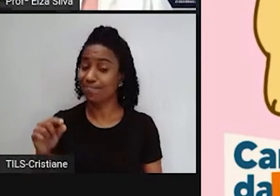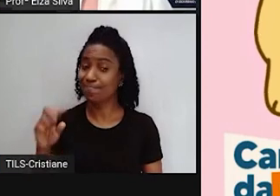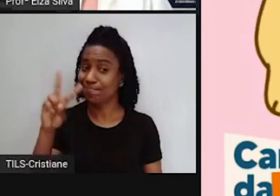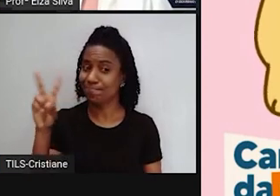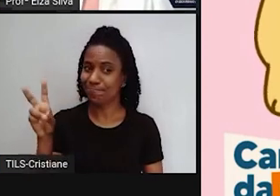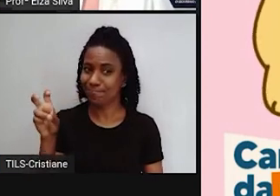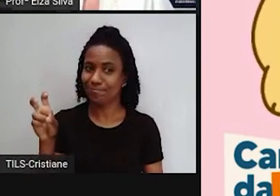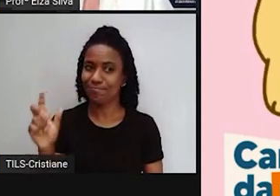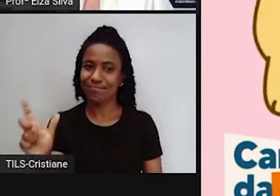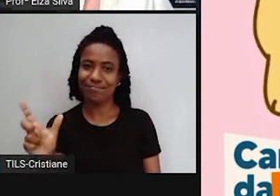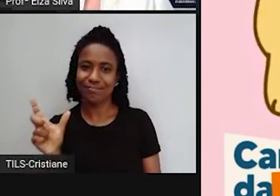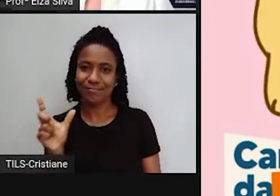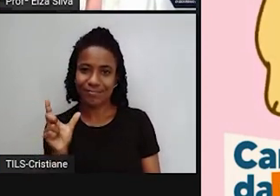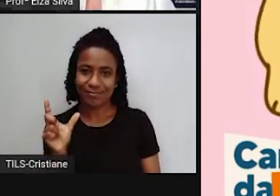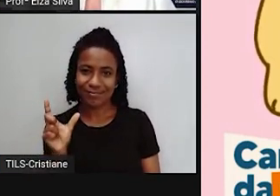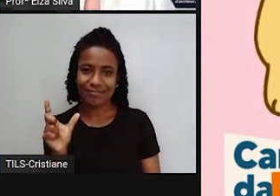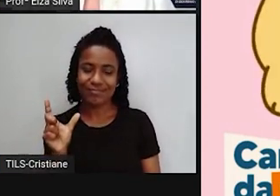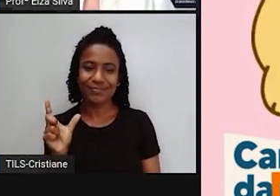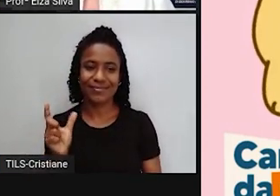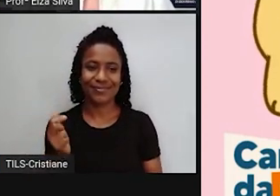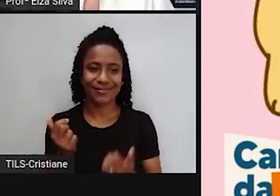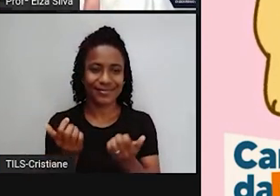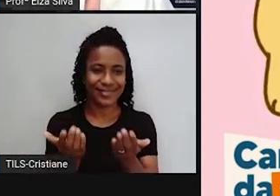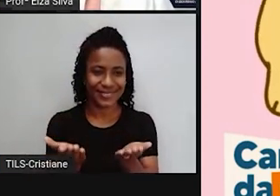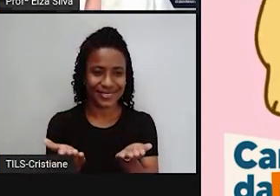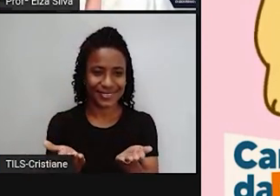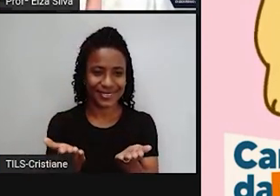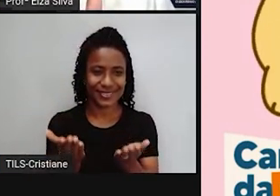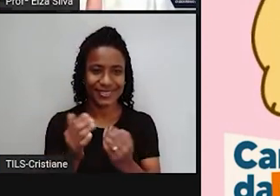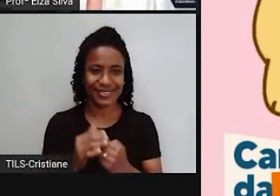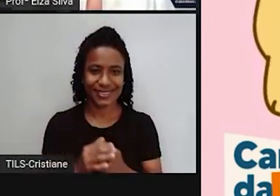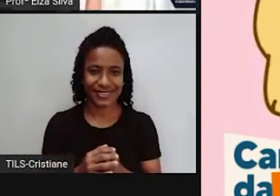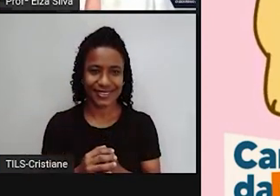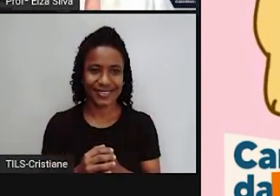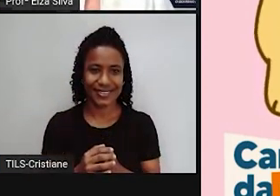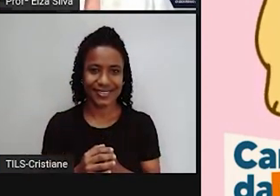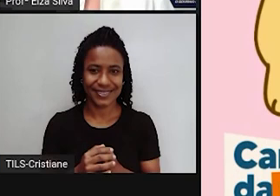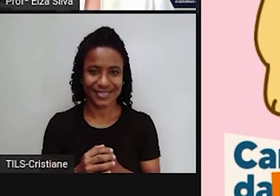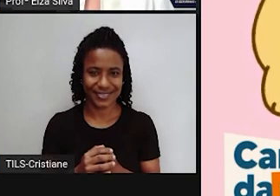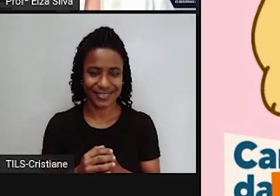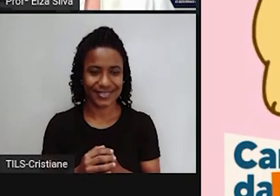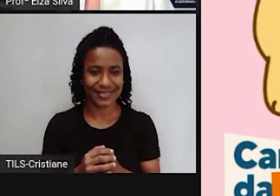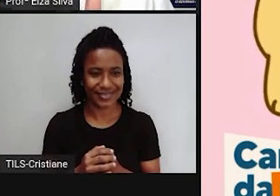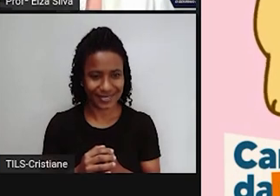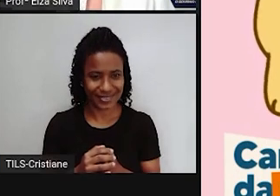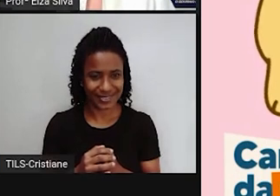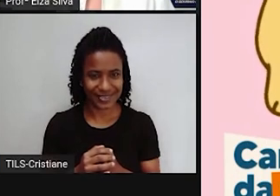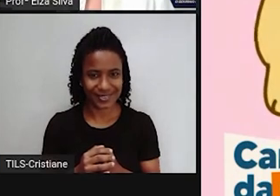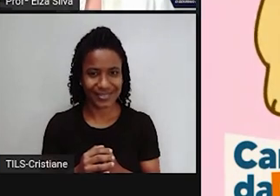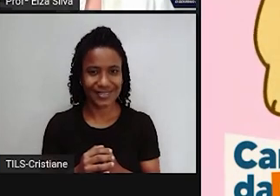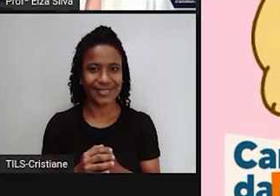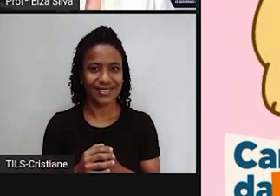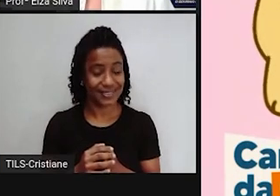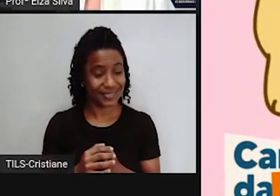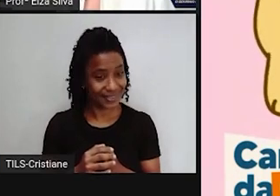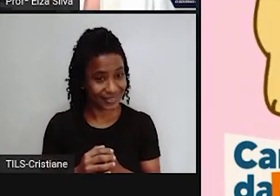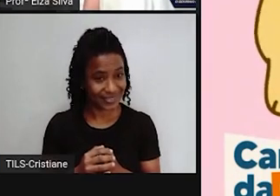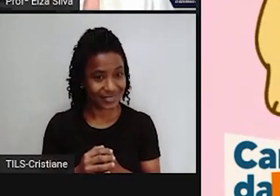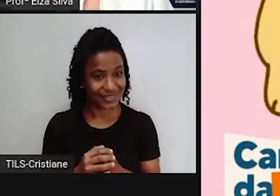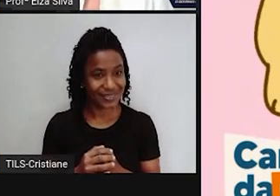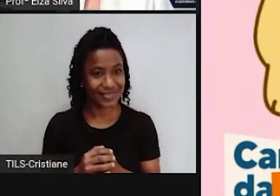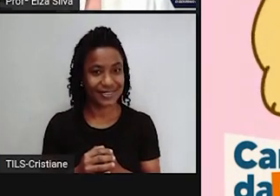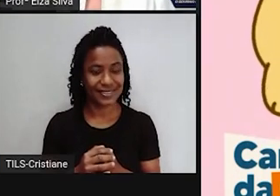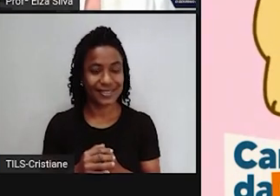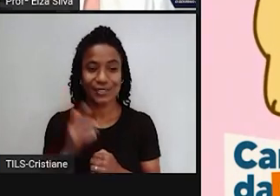importante. The road to success is paved with failure. Failure.